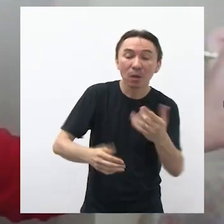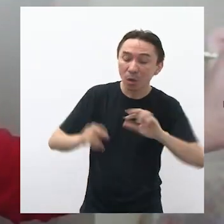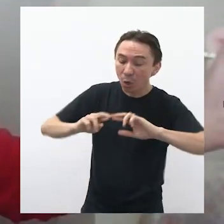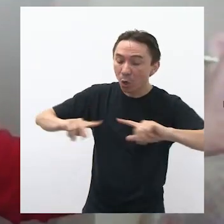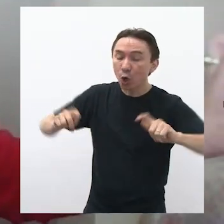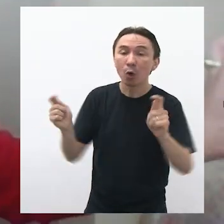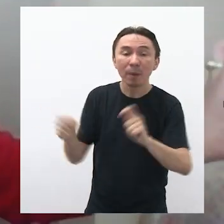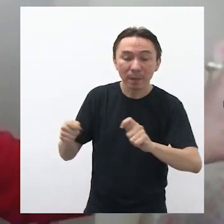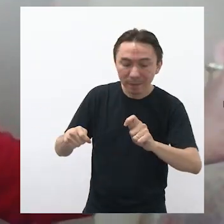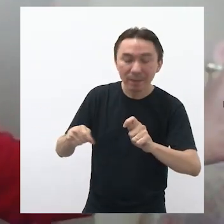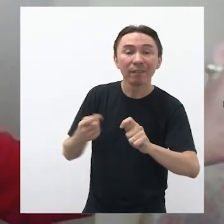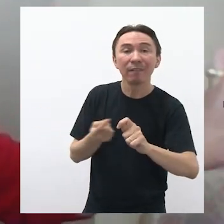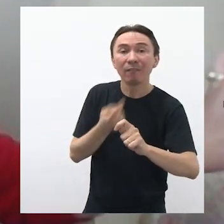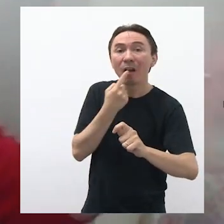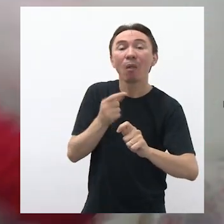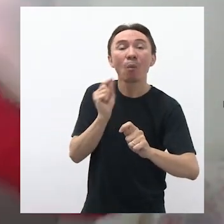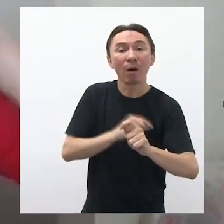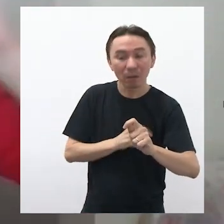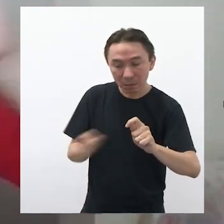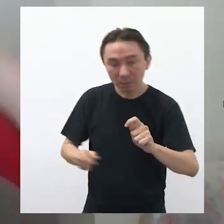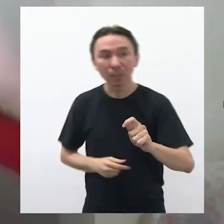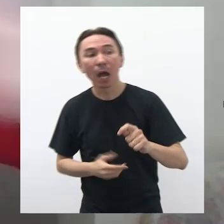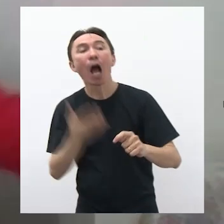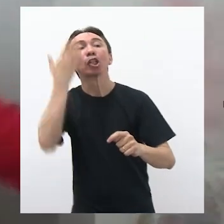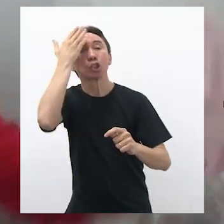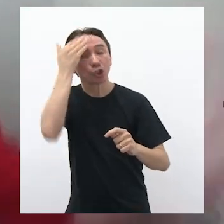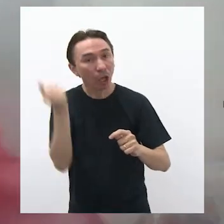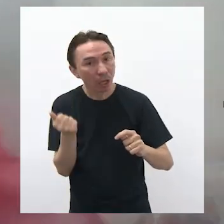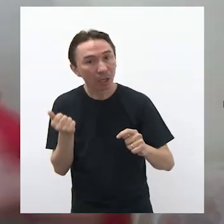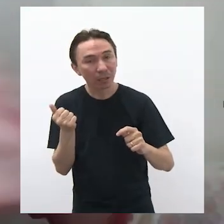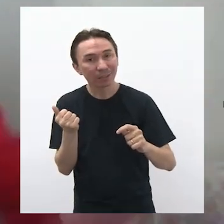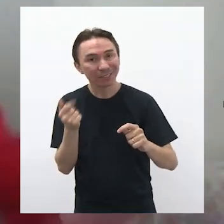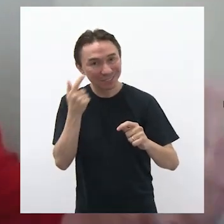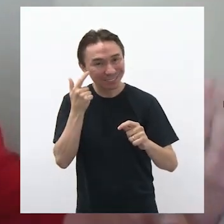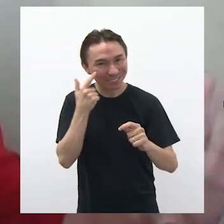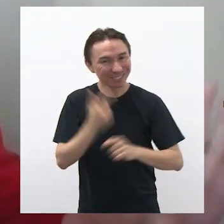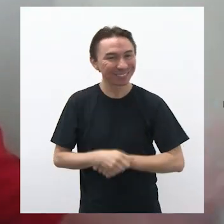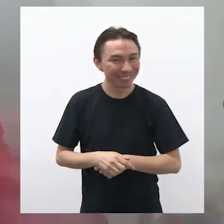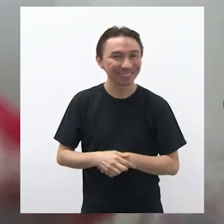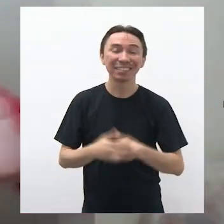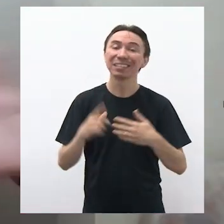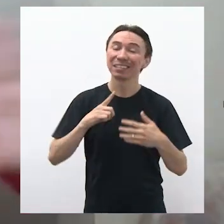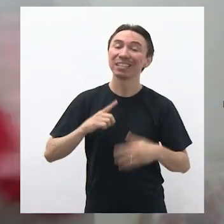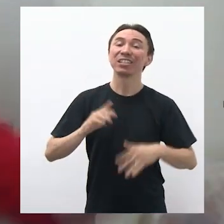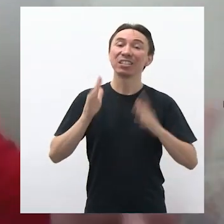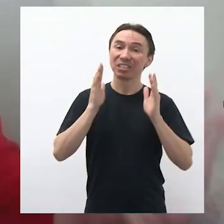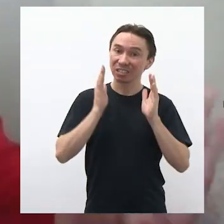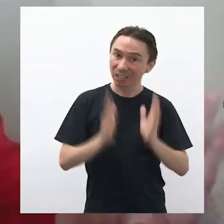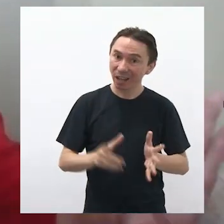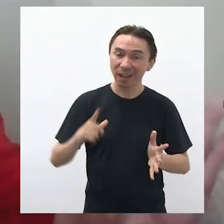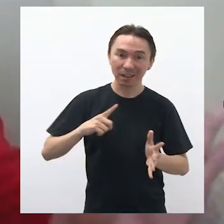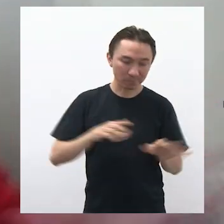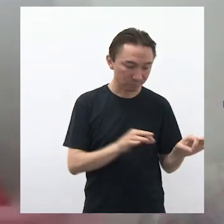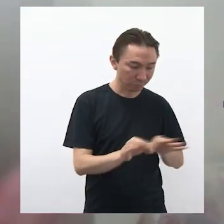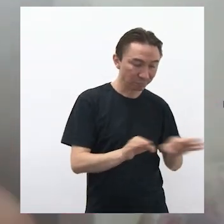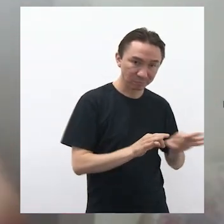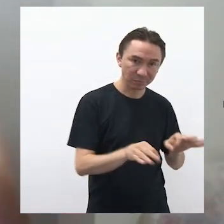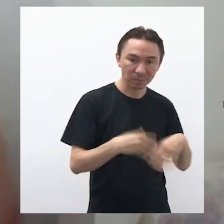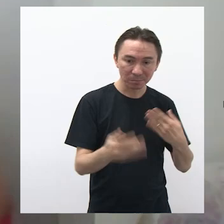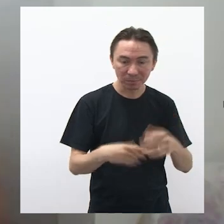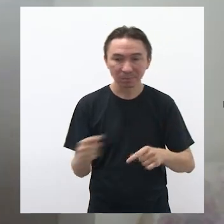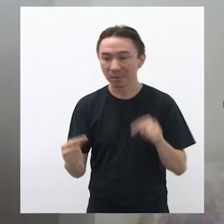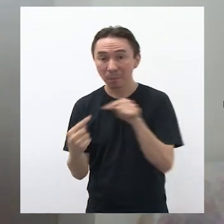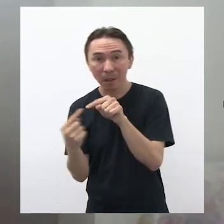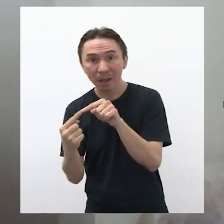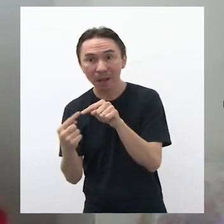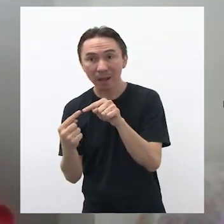aqui intencionalmente, que a gente está trabalhando. Quando eu tenho isso no nosso planejamento e na execução do nosso trabalho, eu consigo,